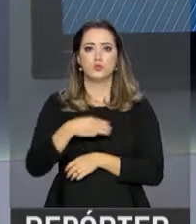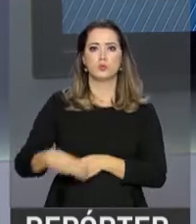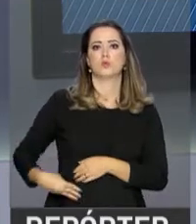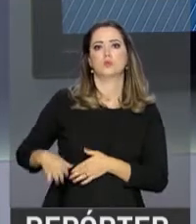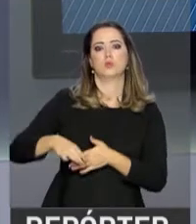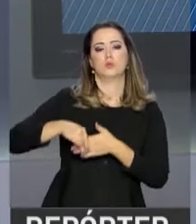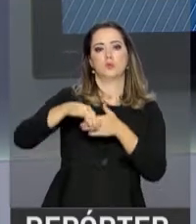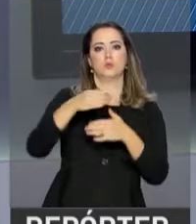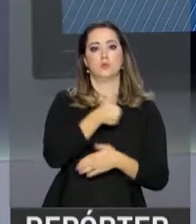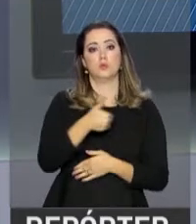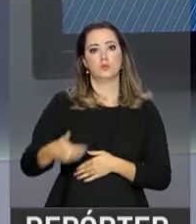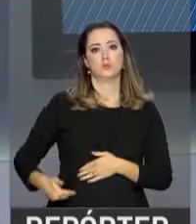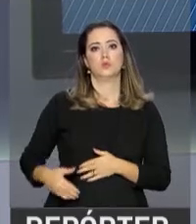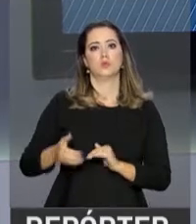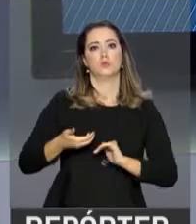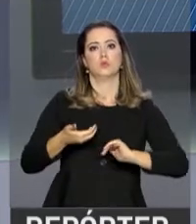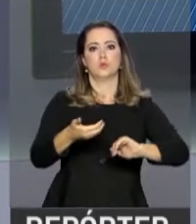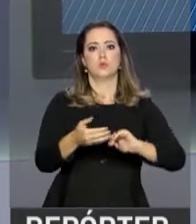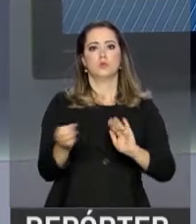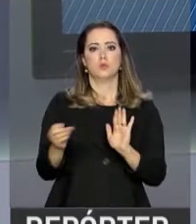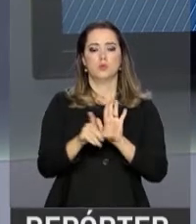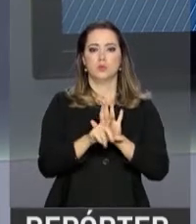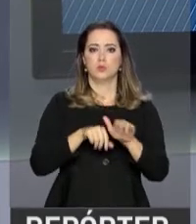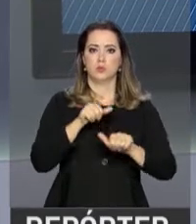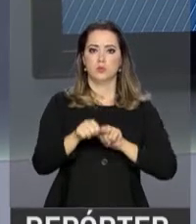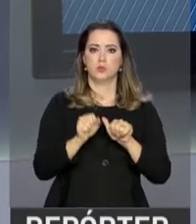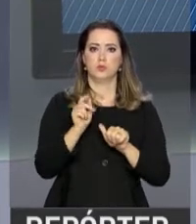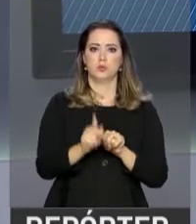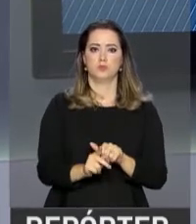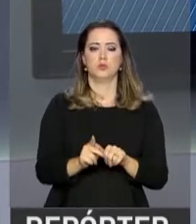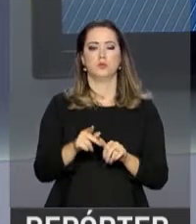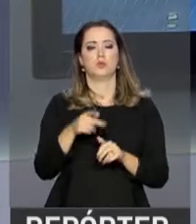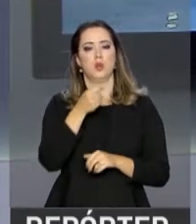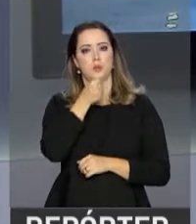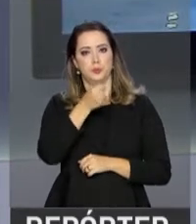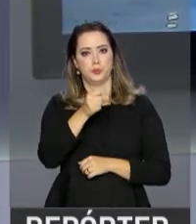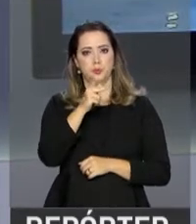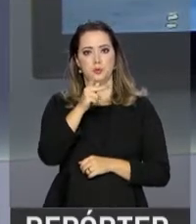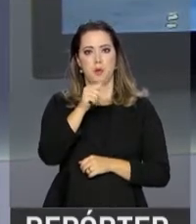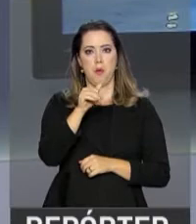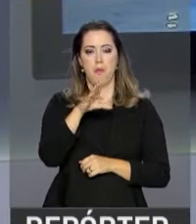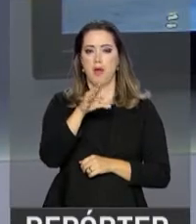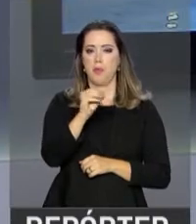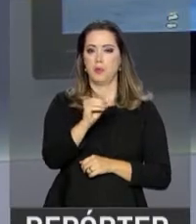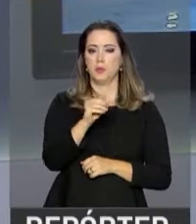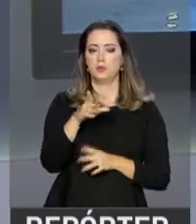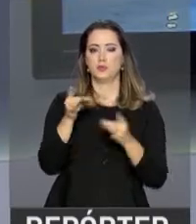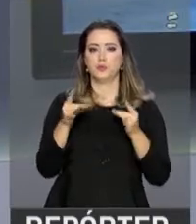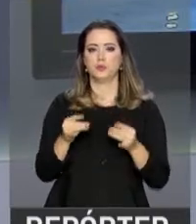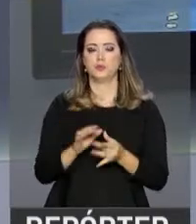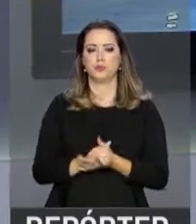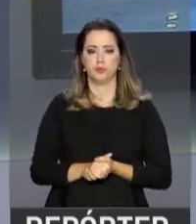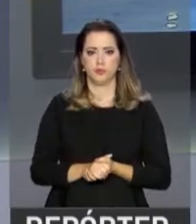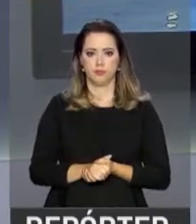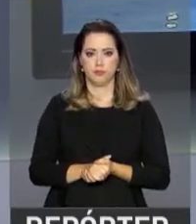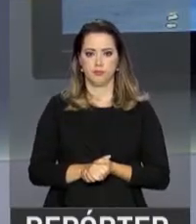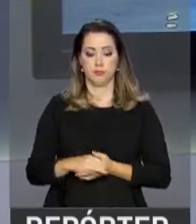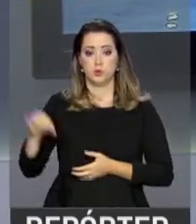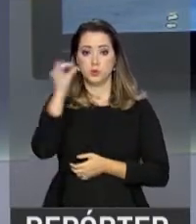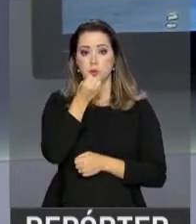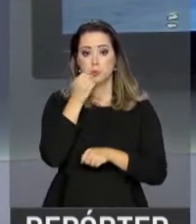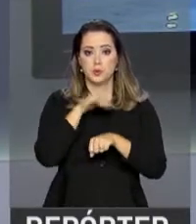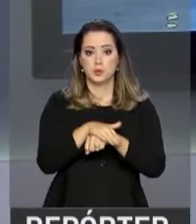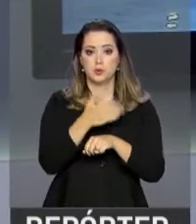e lideranças do governo no Congresso a reforma da Previdência. O repórter Pablo Mundim tem os detalhes. Olá, Pablo,